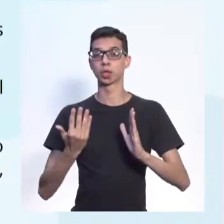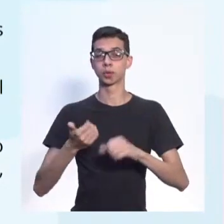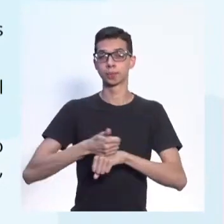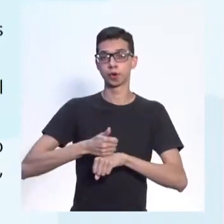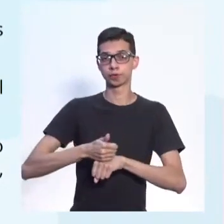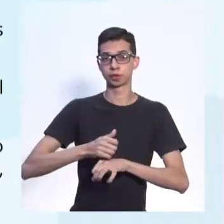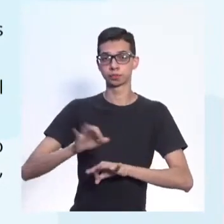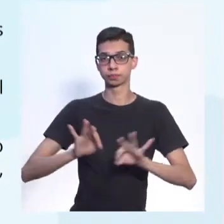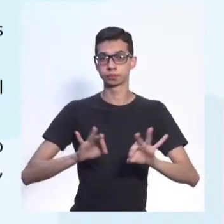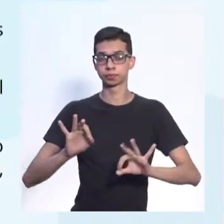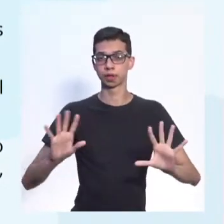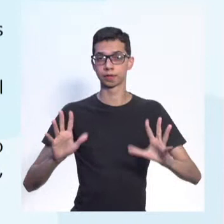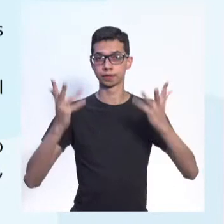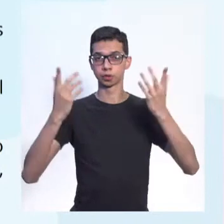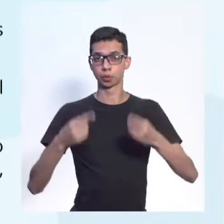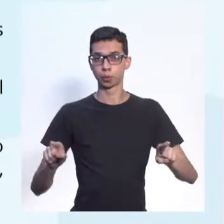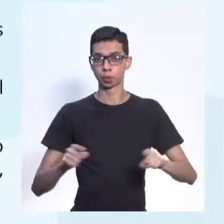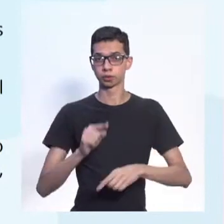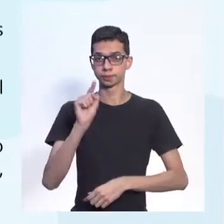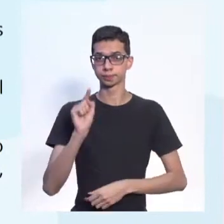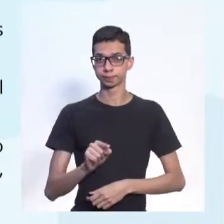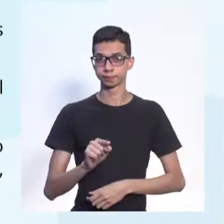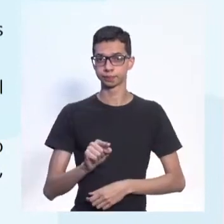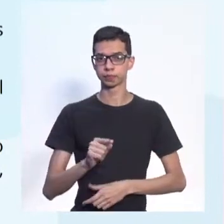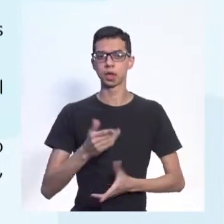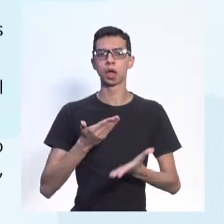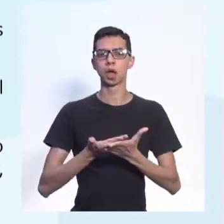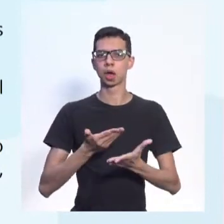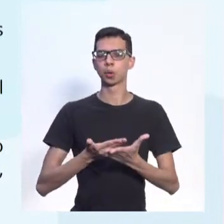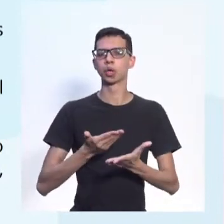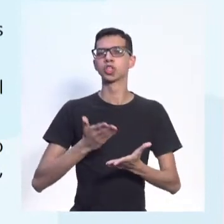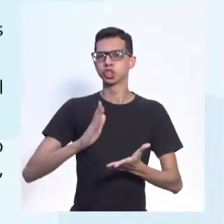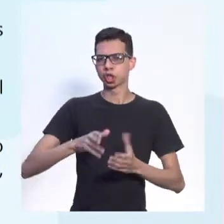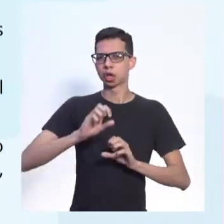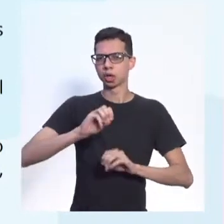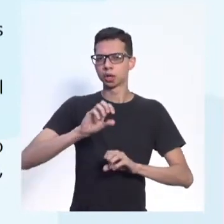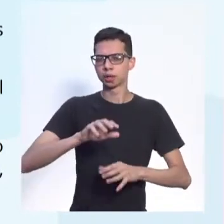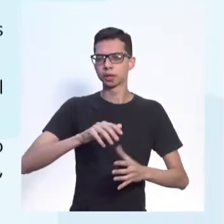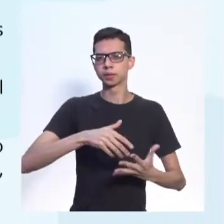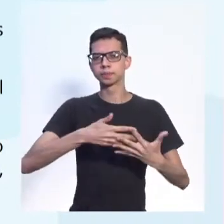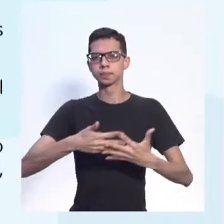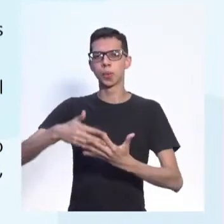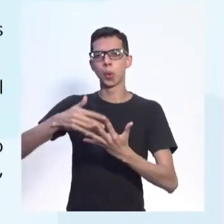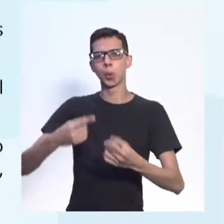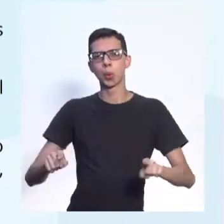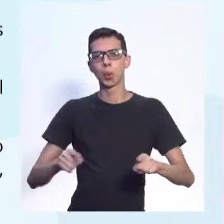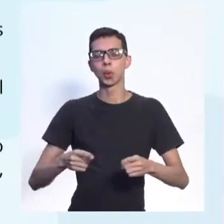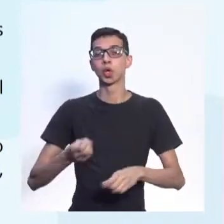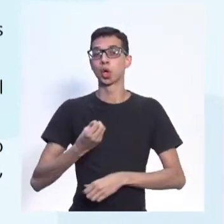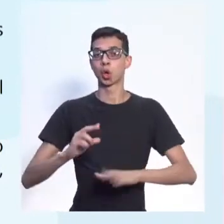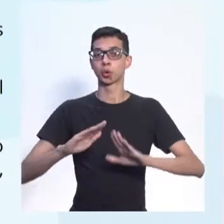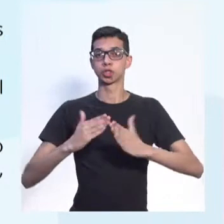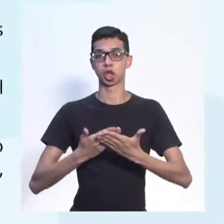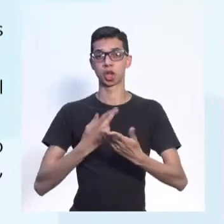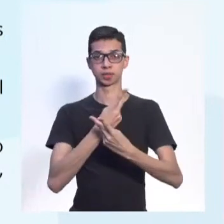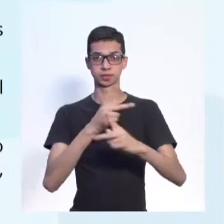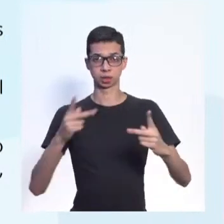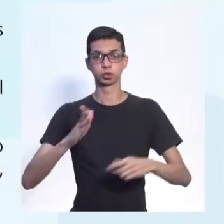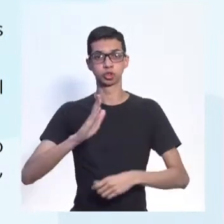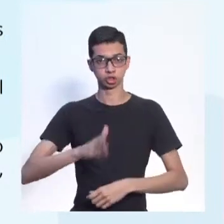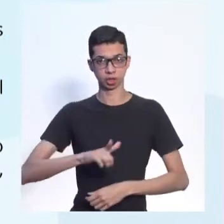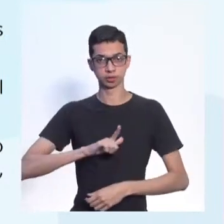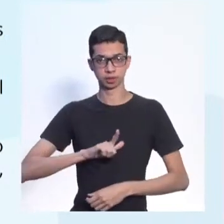organização de um evento musical? Já tiveram aulas de teoria musical e ou de condução instrumental na escola de vocês ou em algum local,